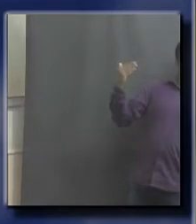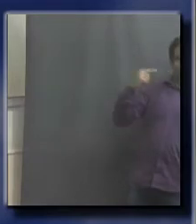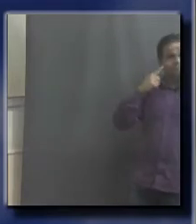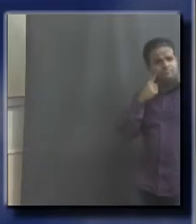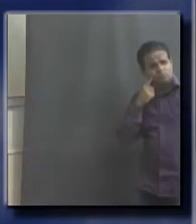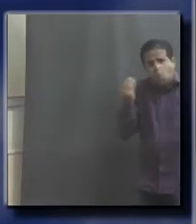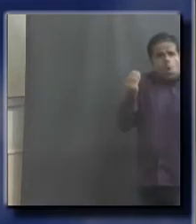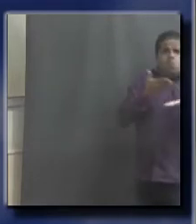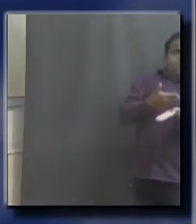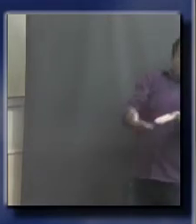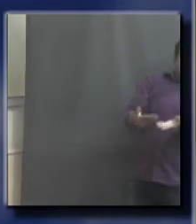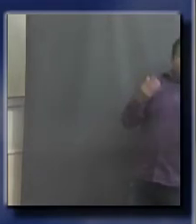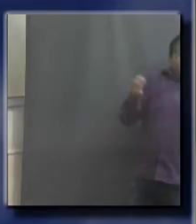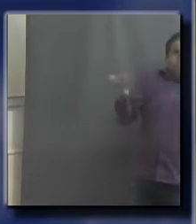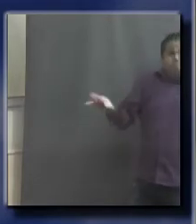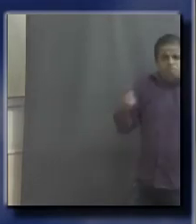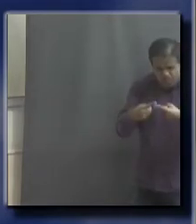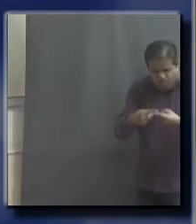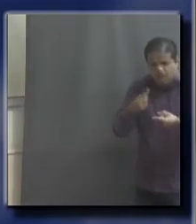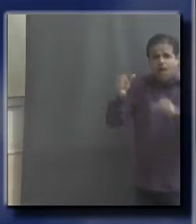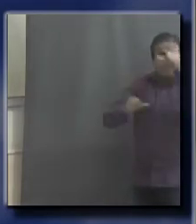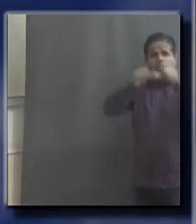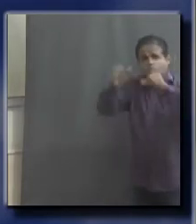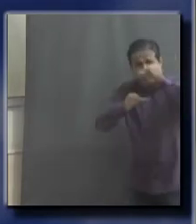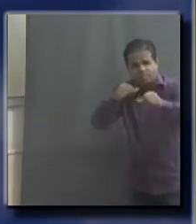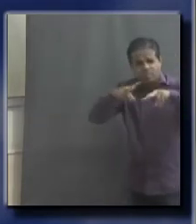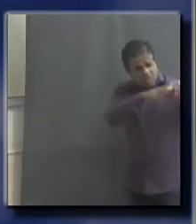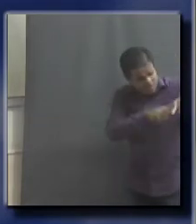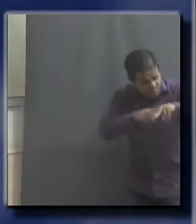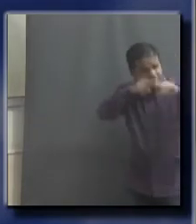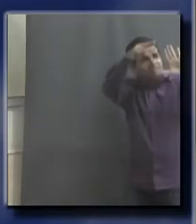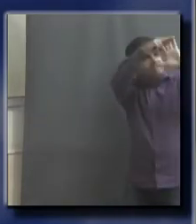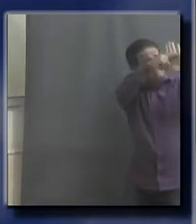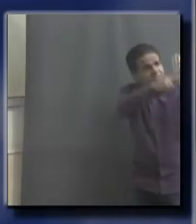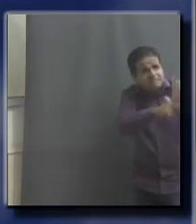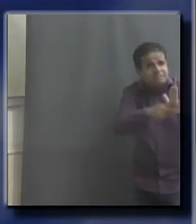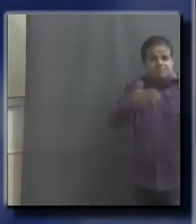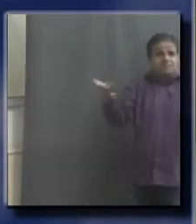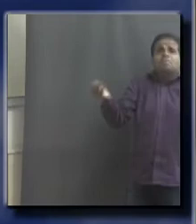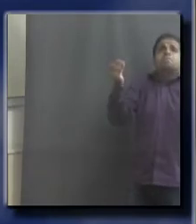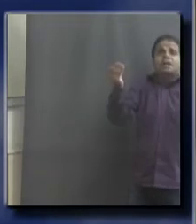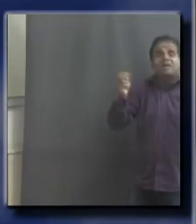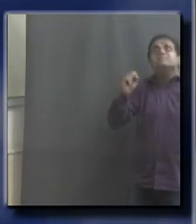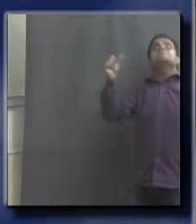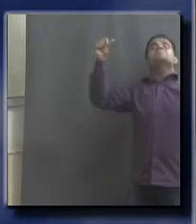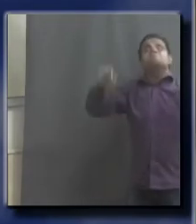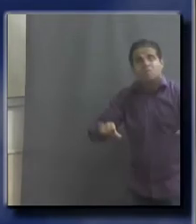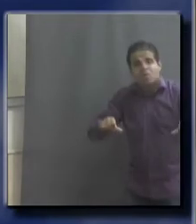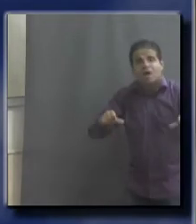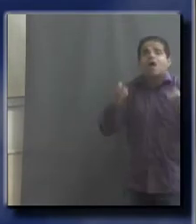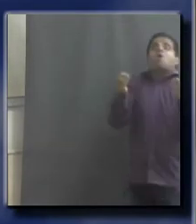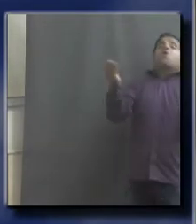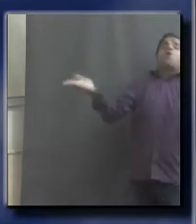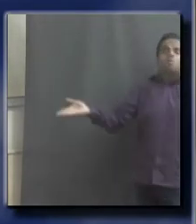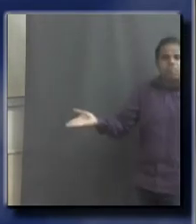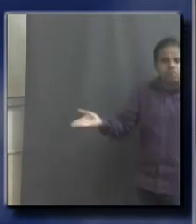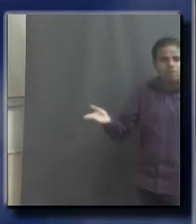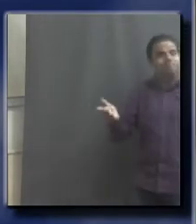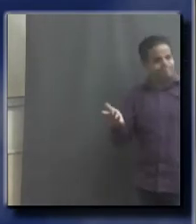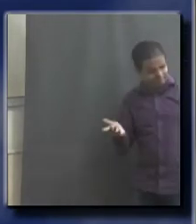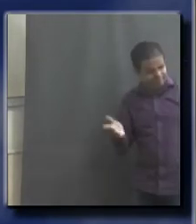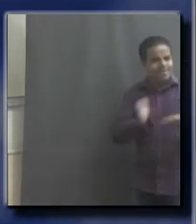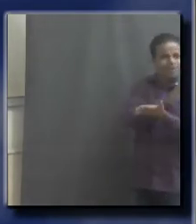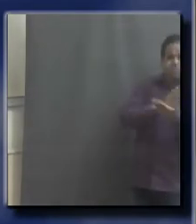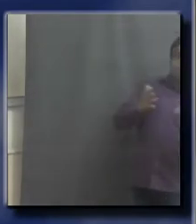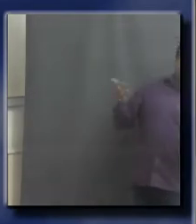isso? Né? Por que agora vamos fazer revisão de diretrizes? E se piorar? Não é? Existe um temor